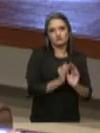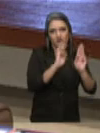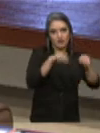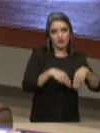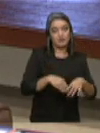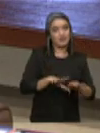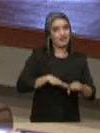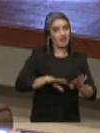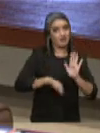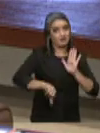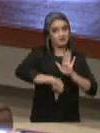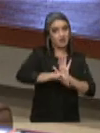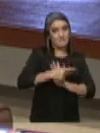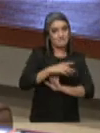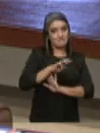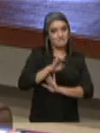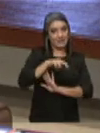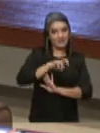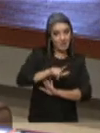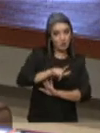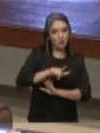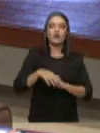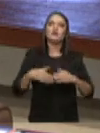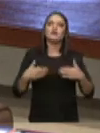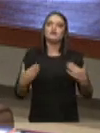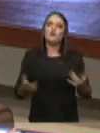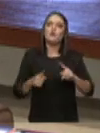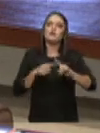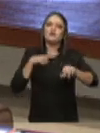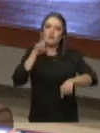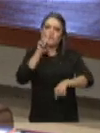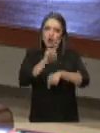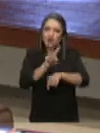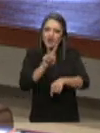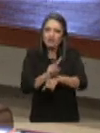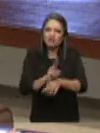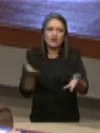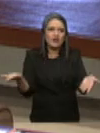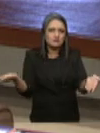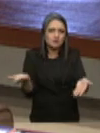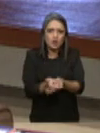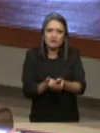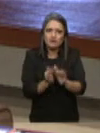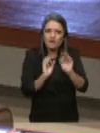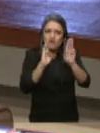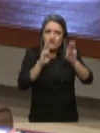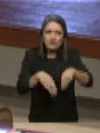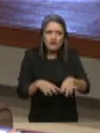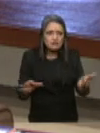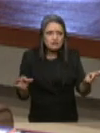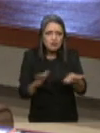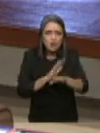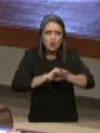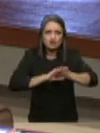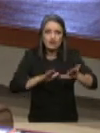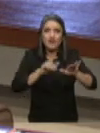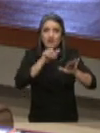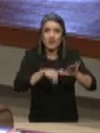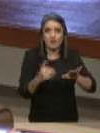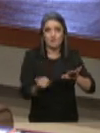nome da proteção da coisa julgada, que é um valor caríssimo para a Suprema Corte, é que